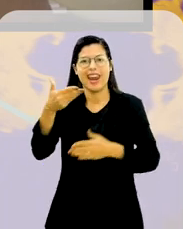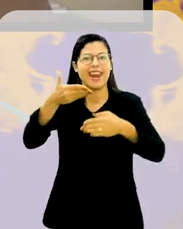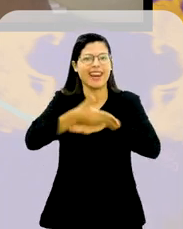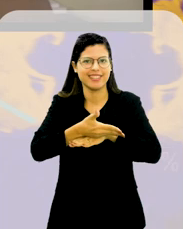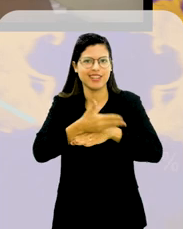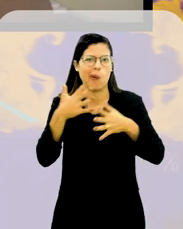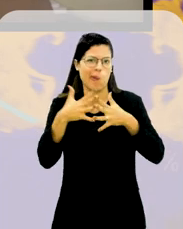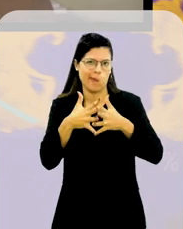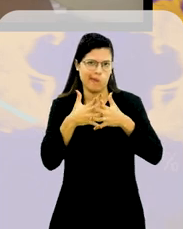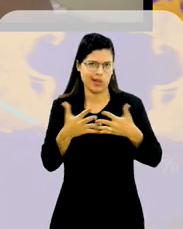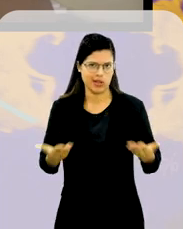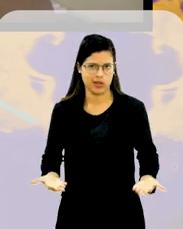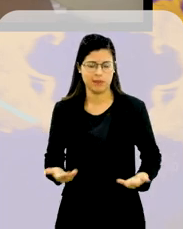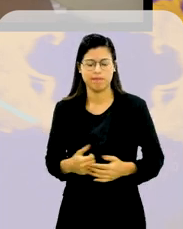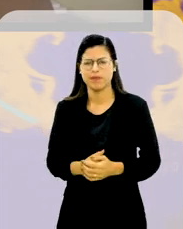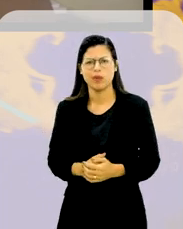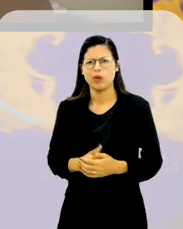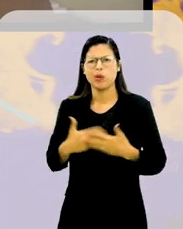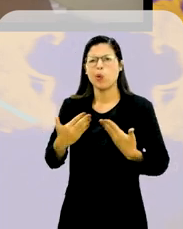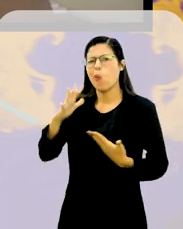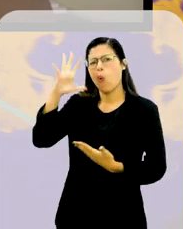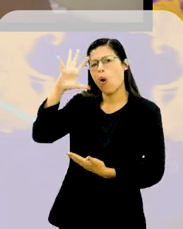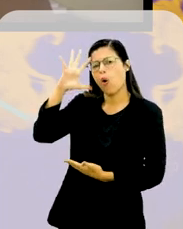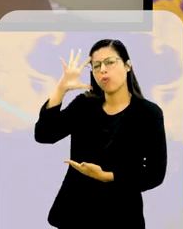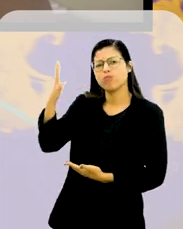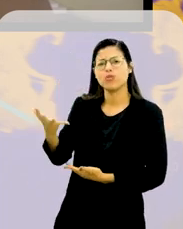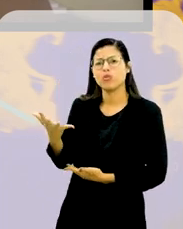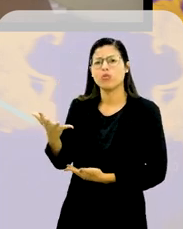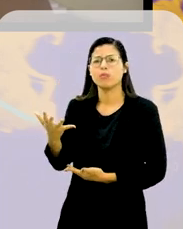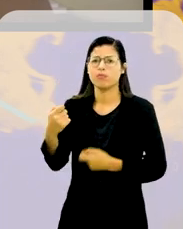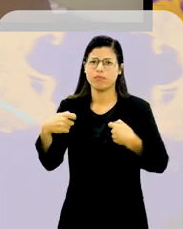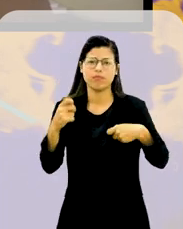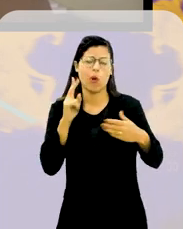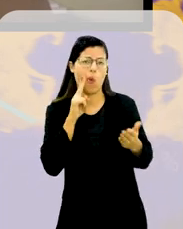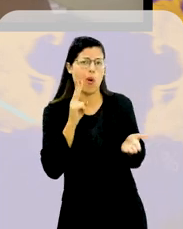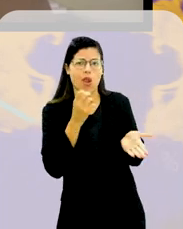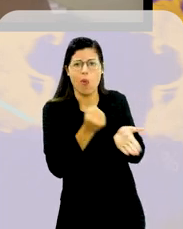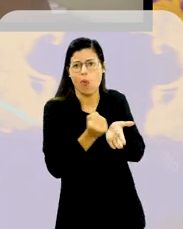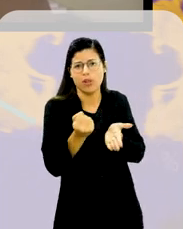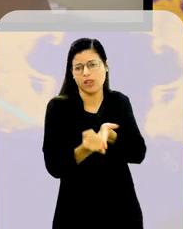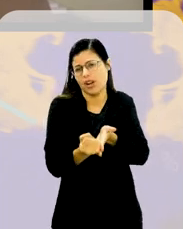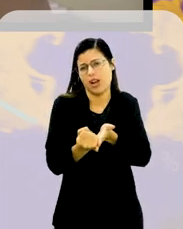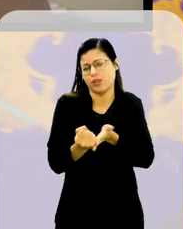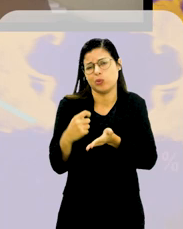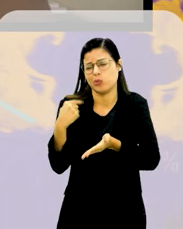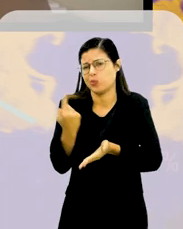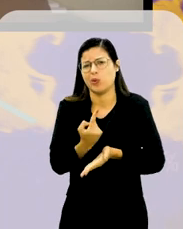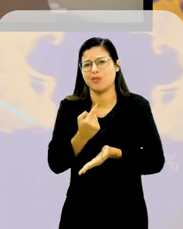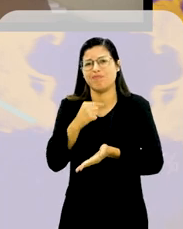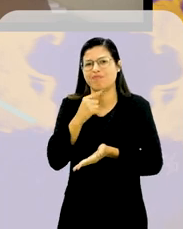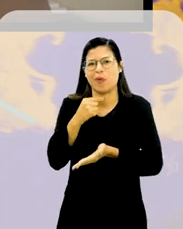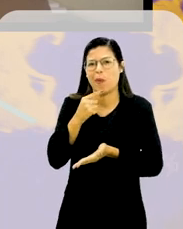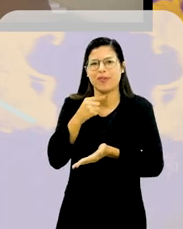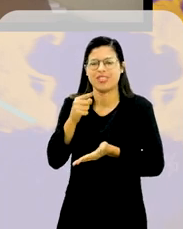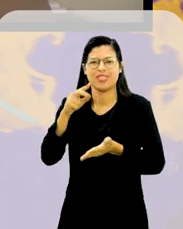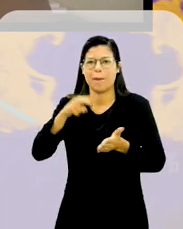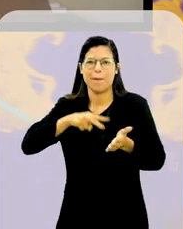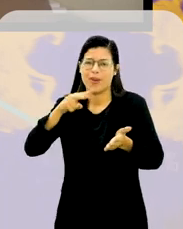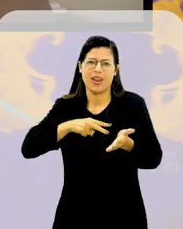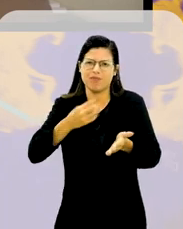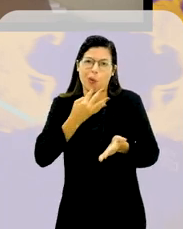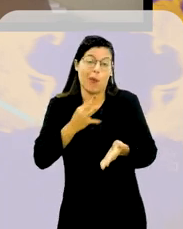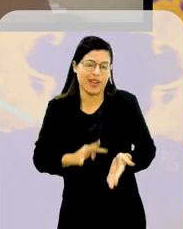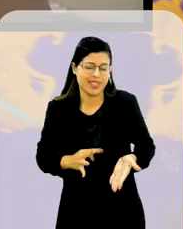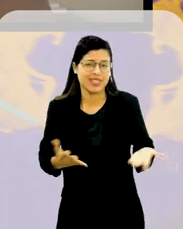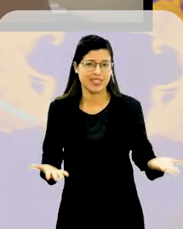complicado a solução né Óbvio tem que ver o cont que nem você nem eu nem os associados do Vasco e nem